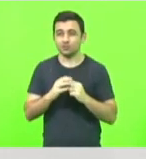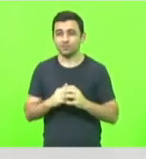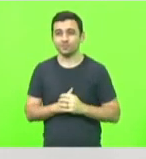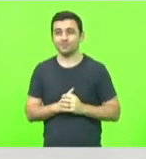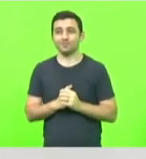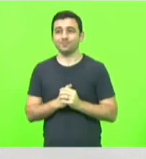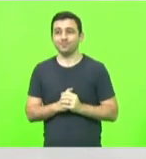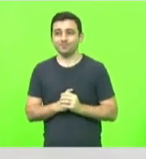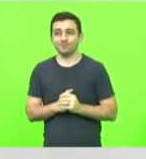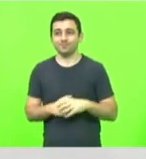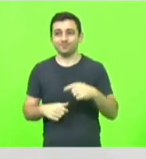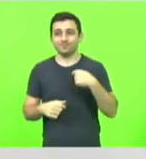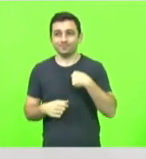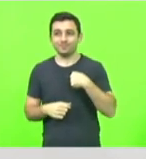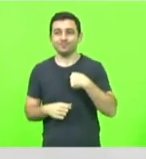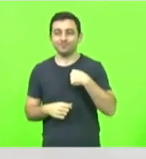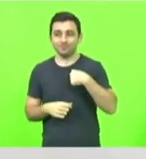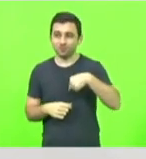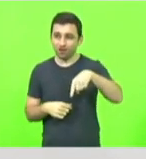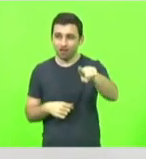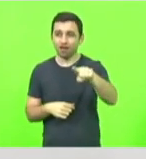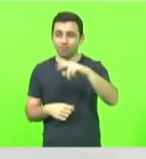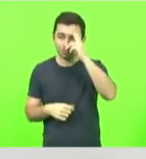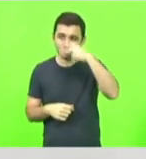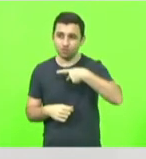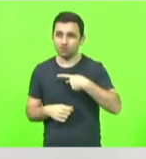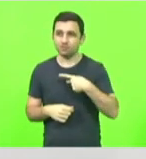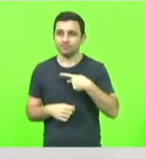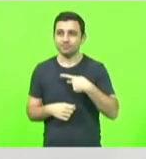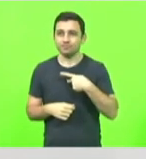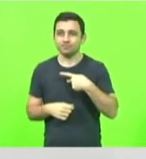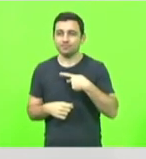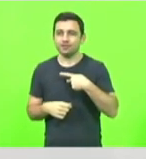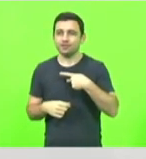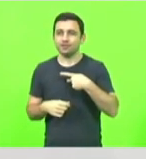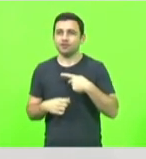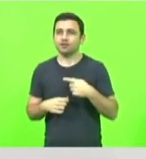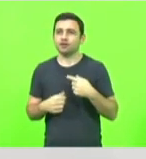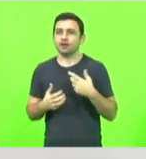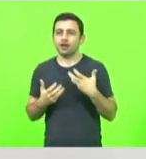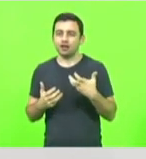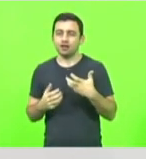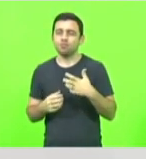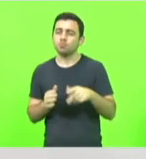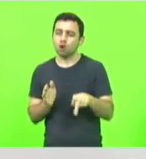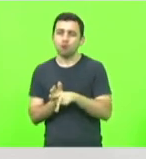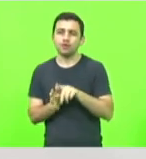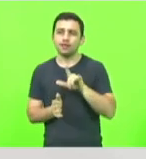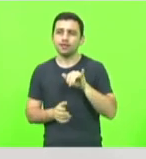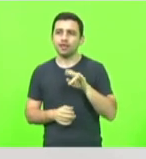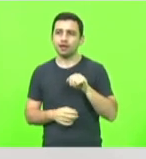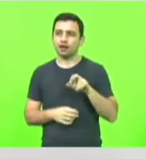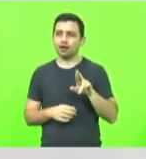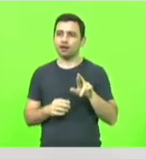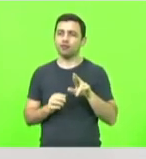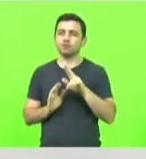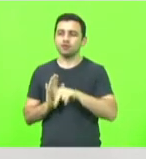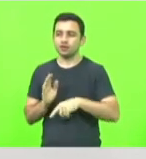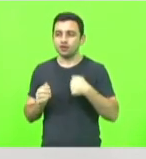Eu fui lá pessoalmente ontem, vim me preparar pelas questões da reposição linear ontem aqui, e no final da tarde fui lá dar uma